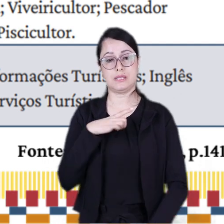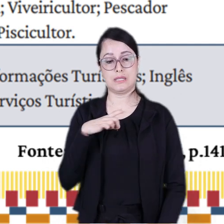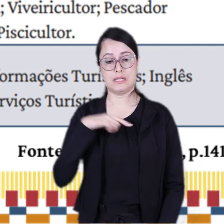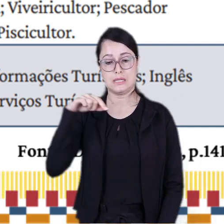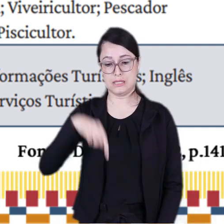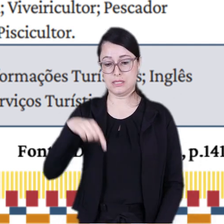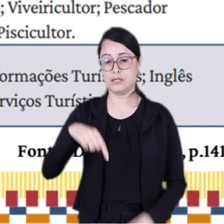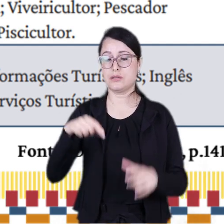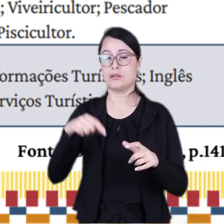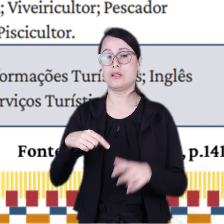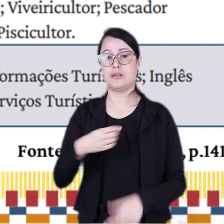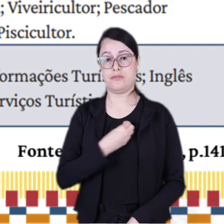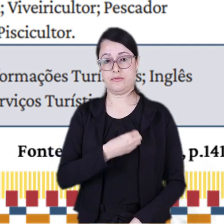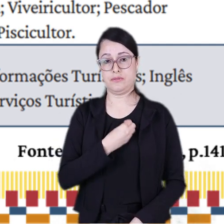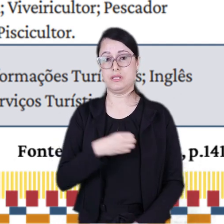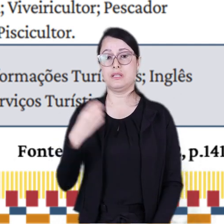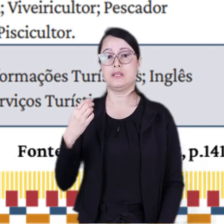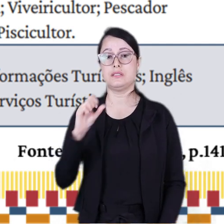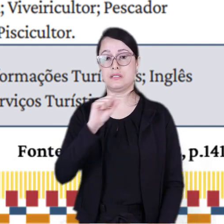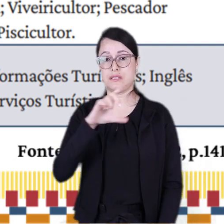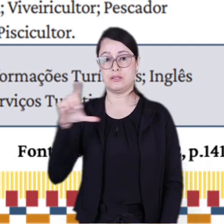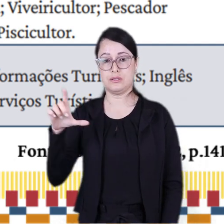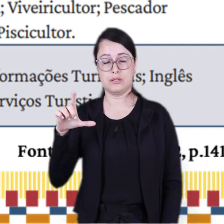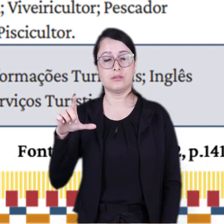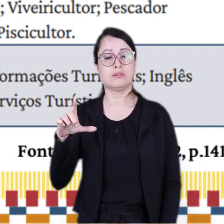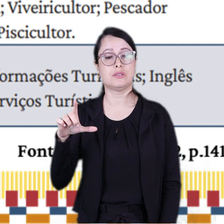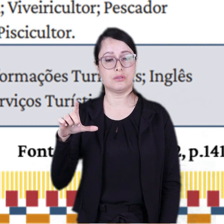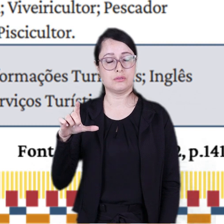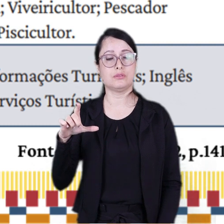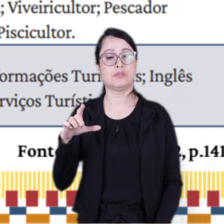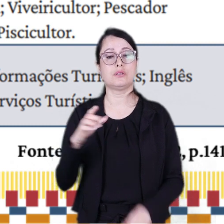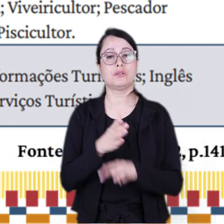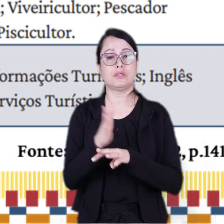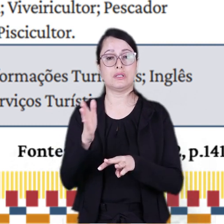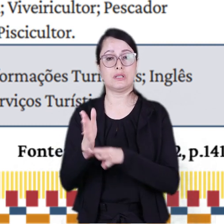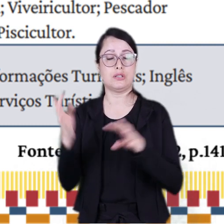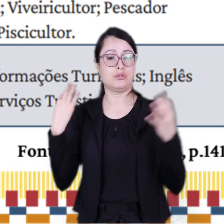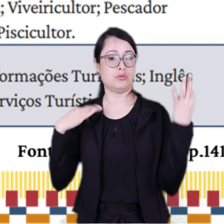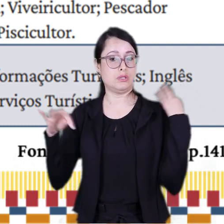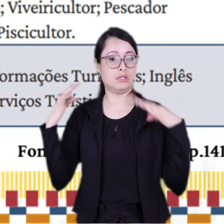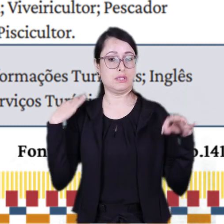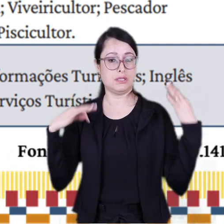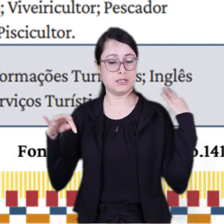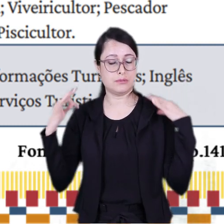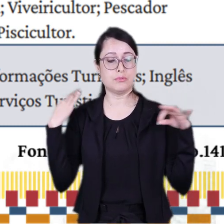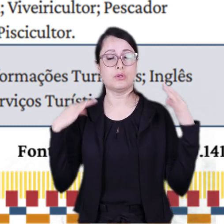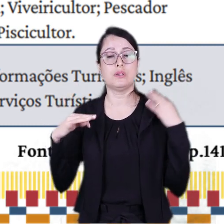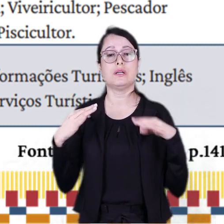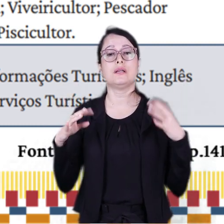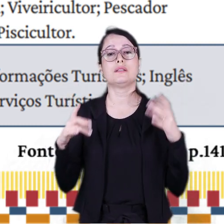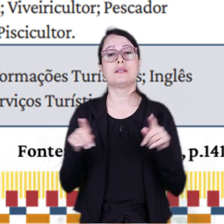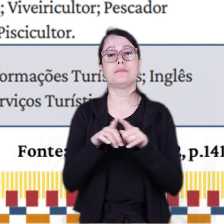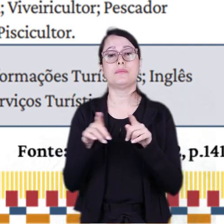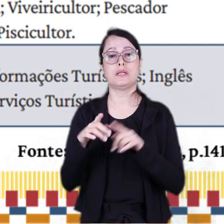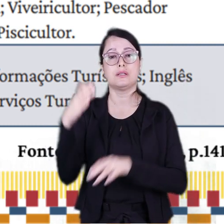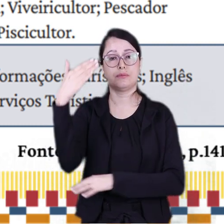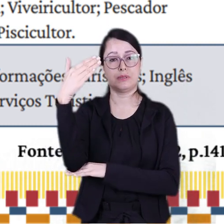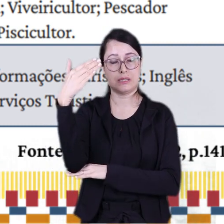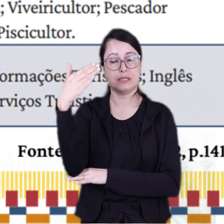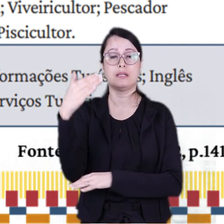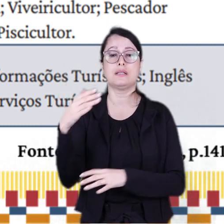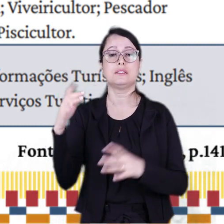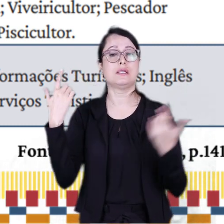inicial e continuada que são os cursos de aperfeiçoamento nesse viés também temos aqui para nós que